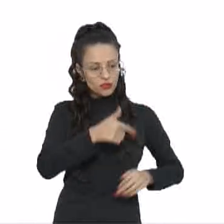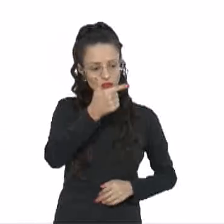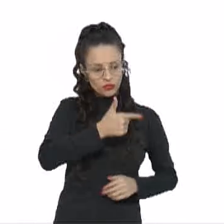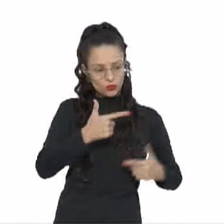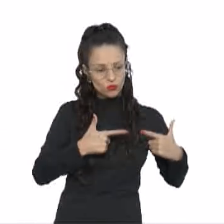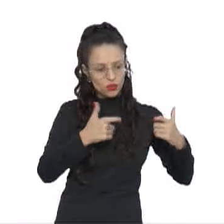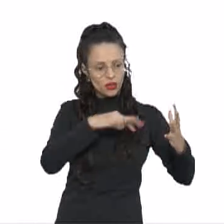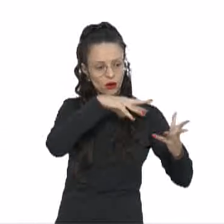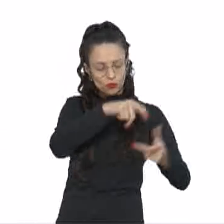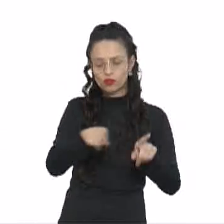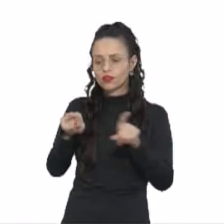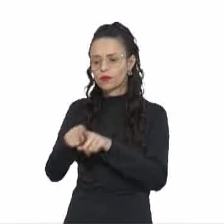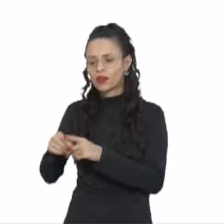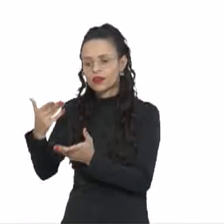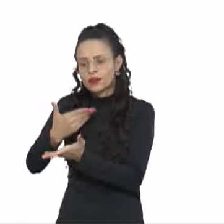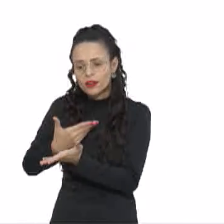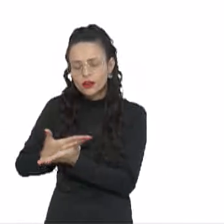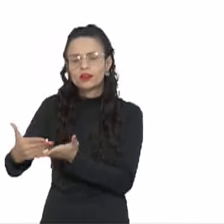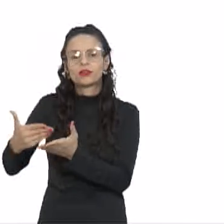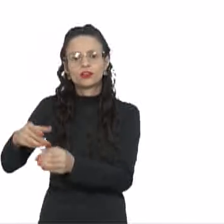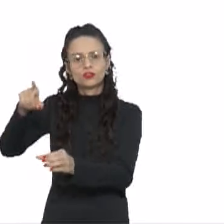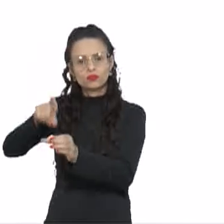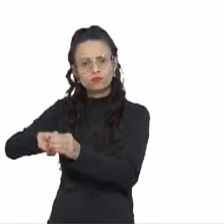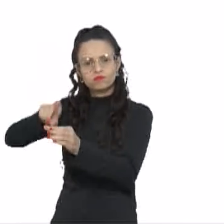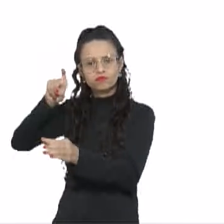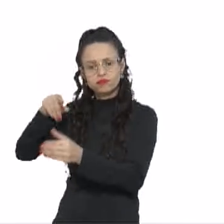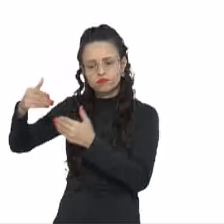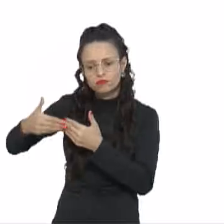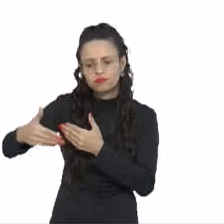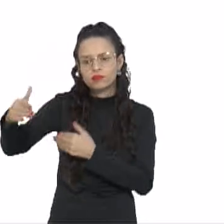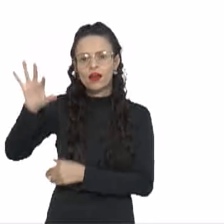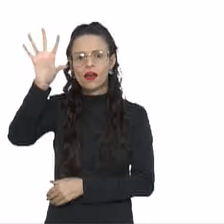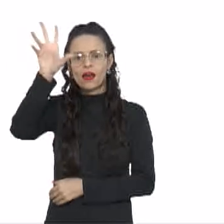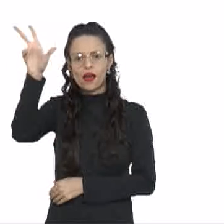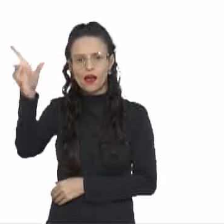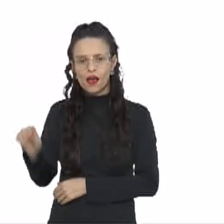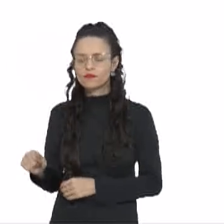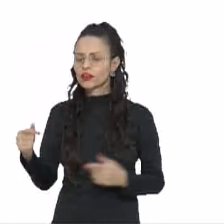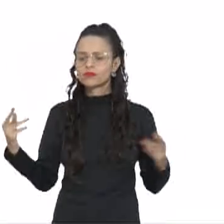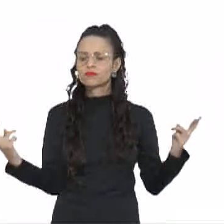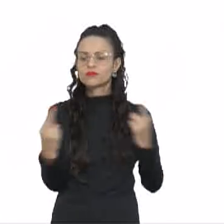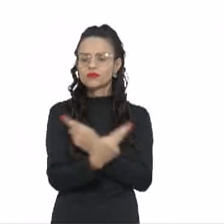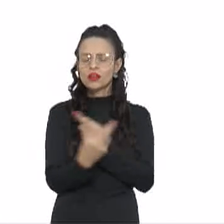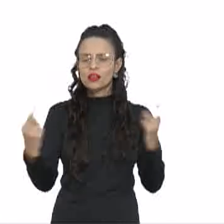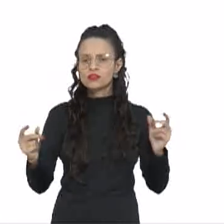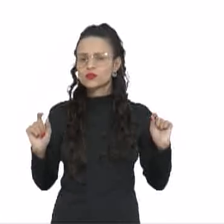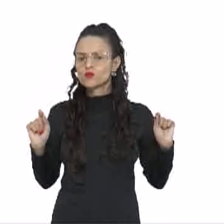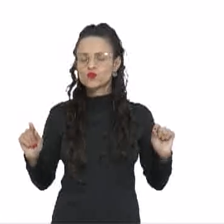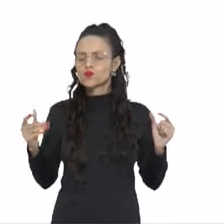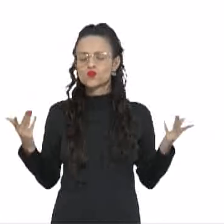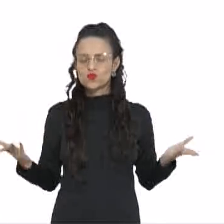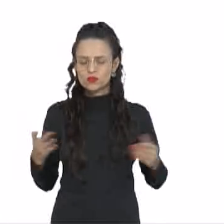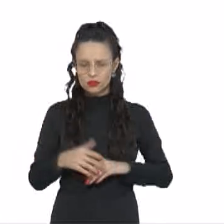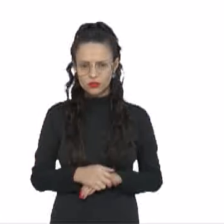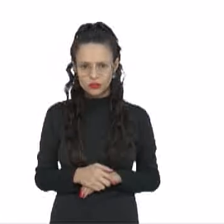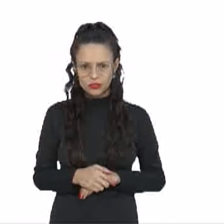Mundial e o início da maior parte dos processos de independência africanos que deveriam responder a esses anseios? Qual a relação entre o fim